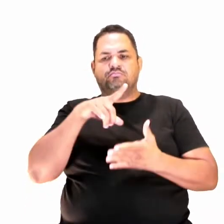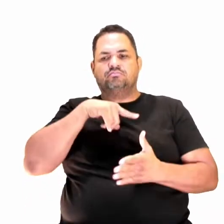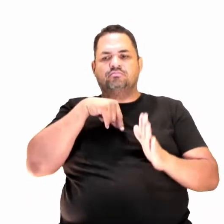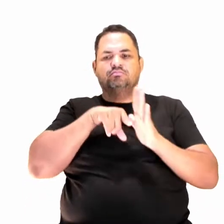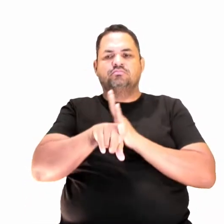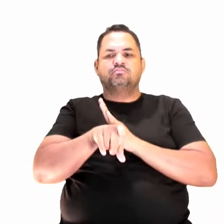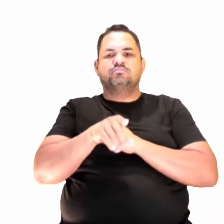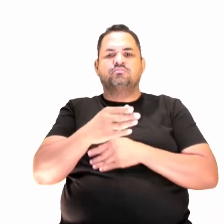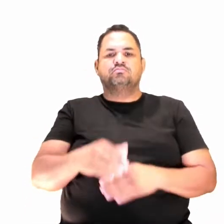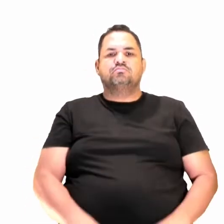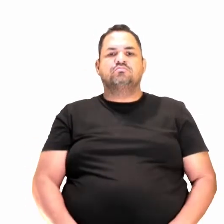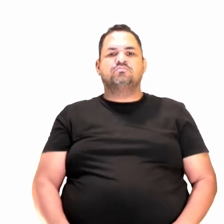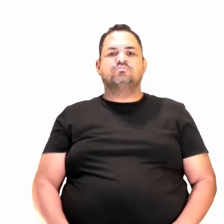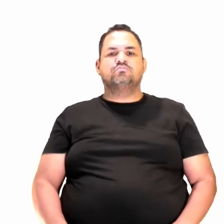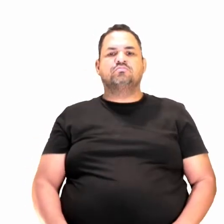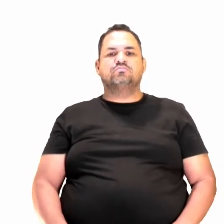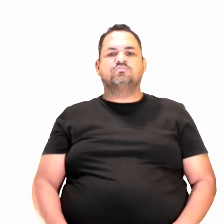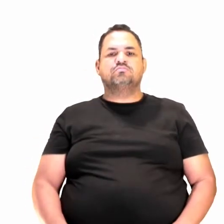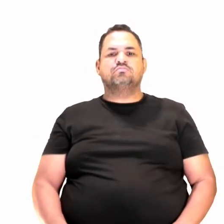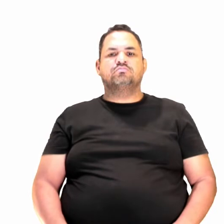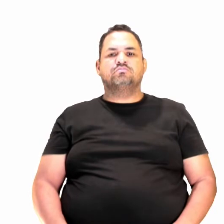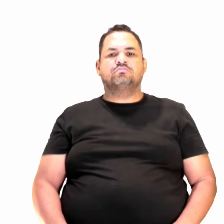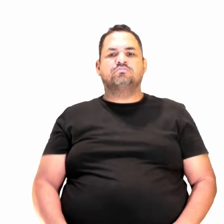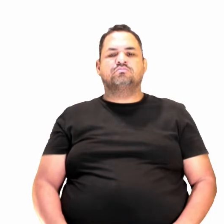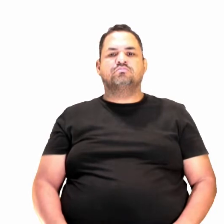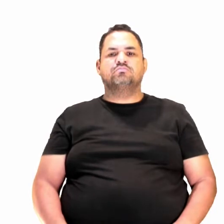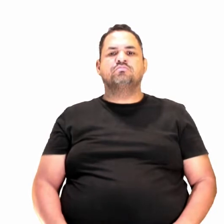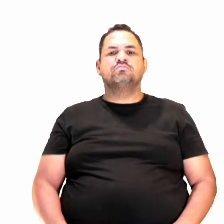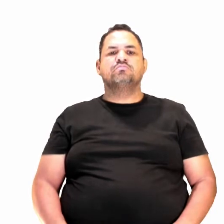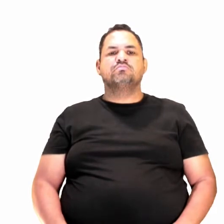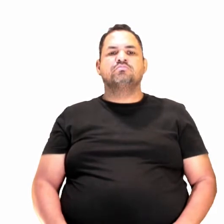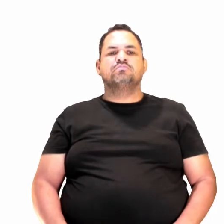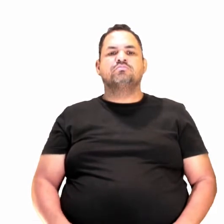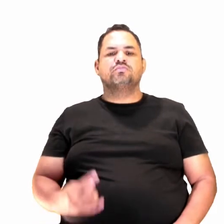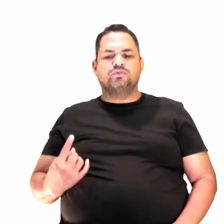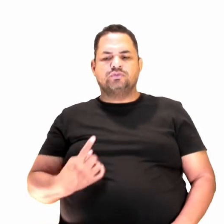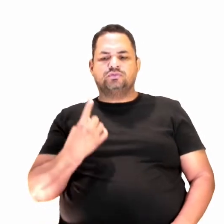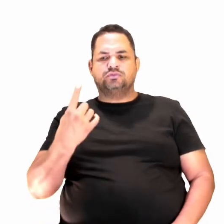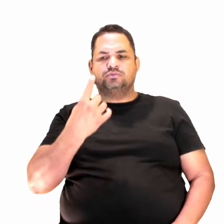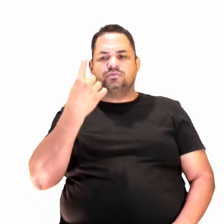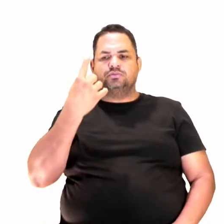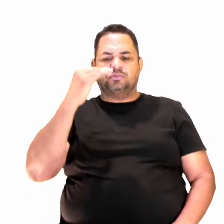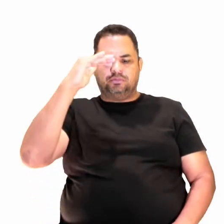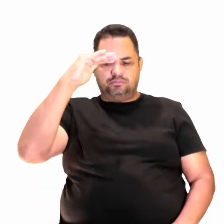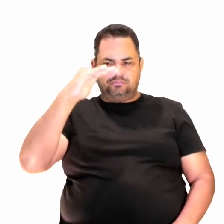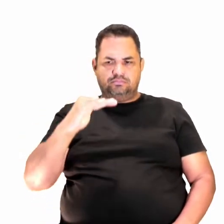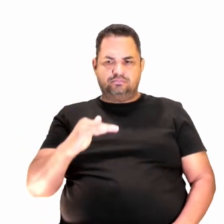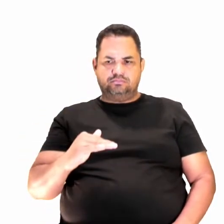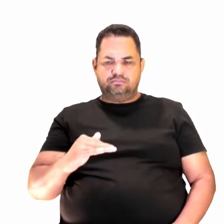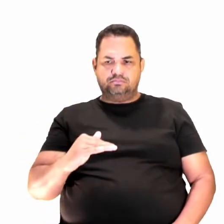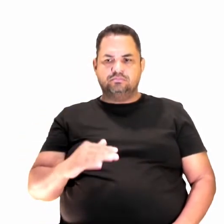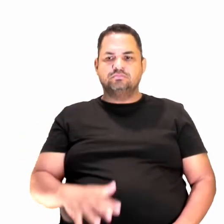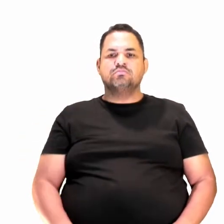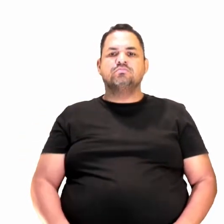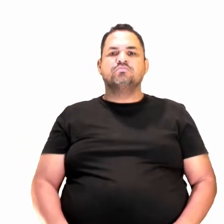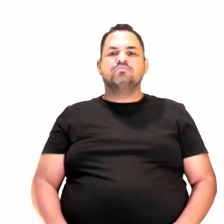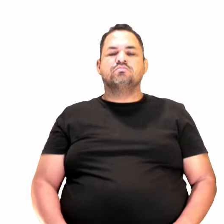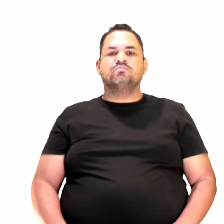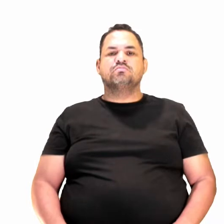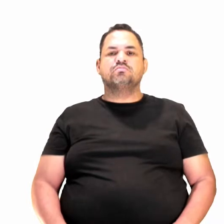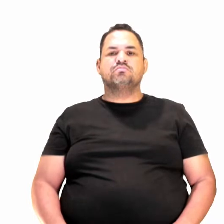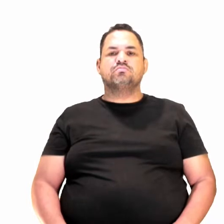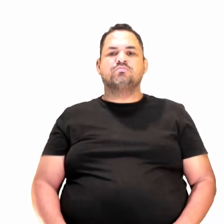be para falar sobre altura e tipo físico, muito bem? E nesta parte